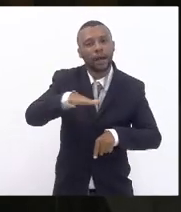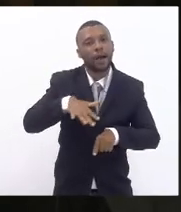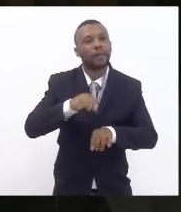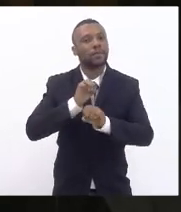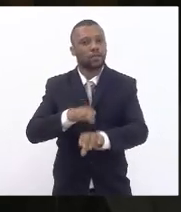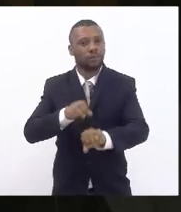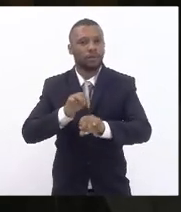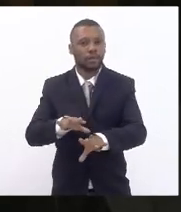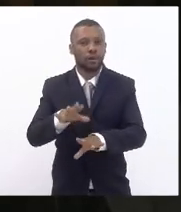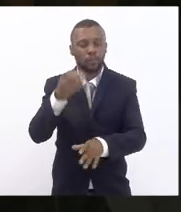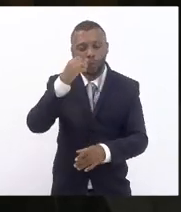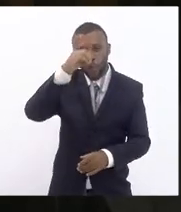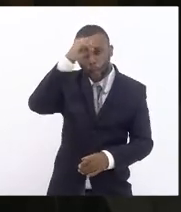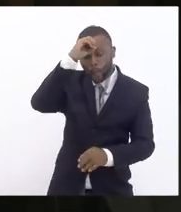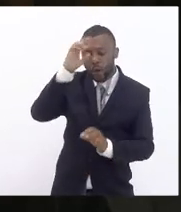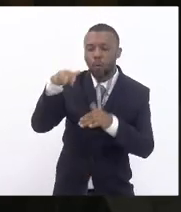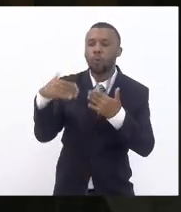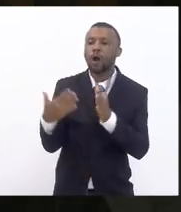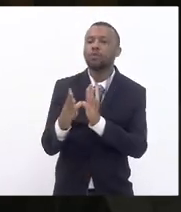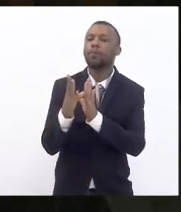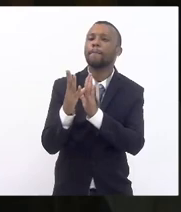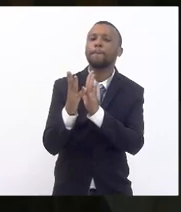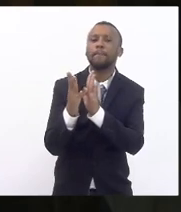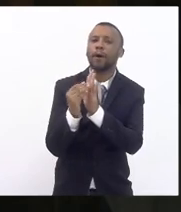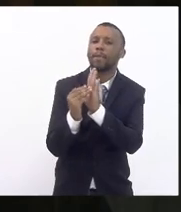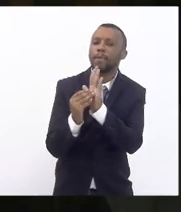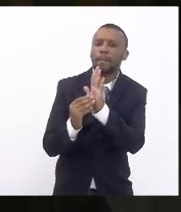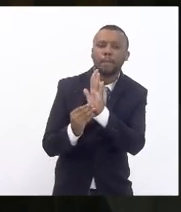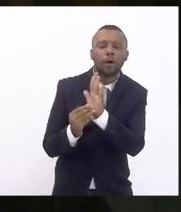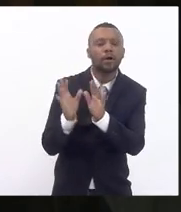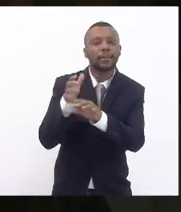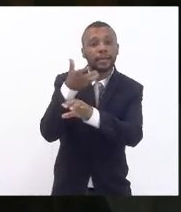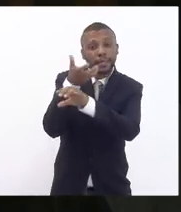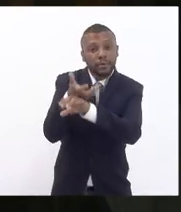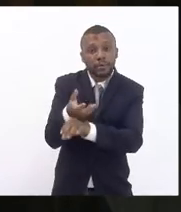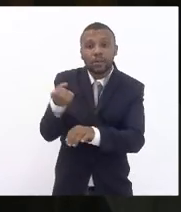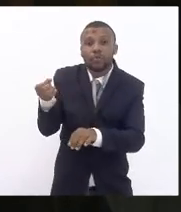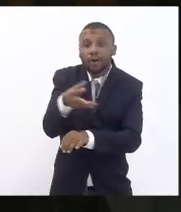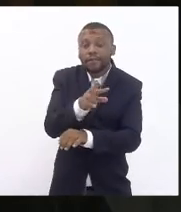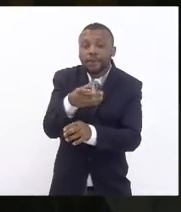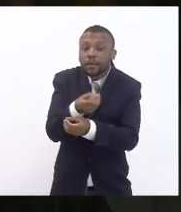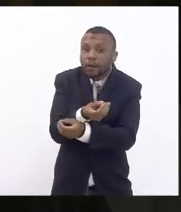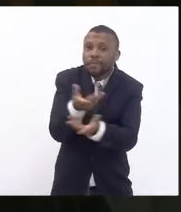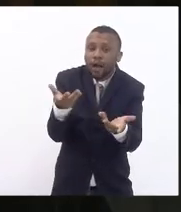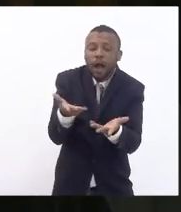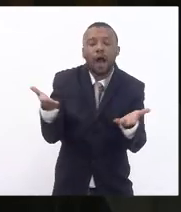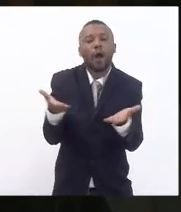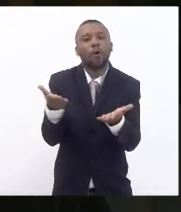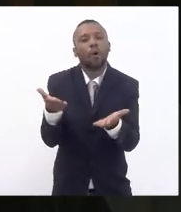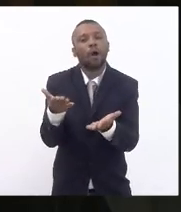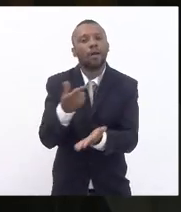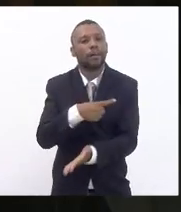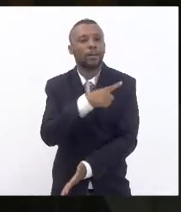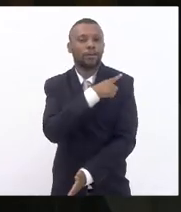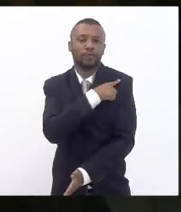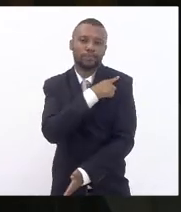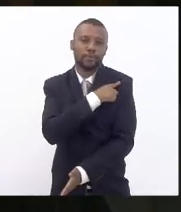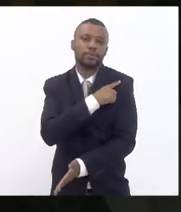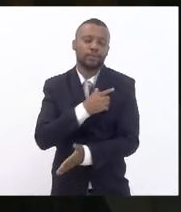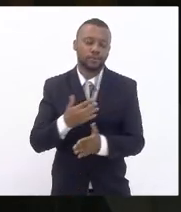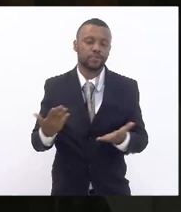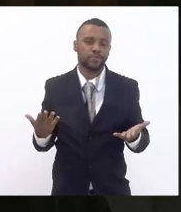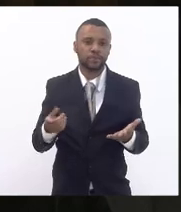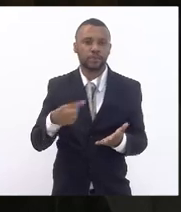sequer qual era o conteúdo das novas disciplinas que vão ser ofertadas já agora, no primeiro ano do ensino médio. Quando a